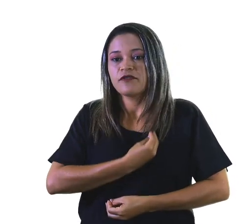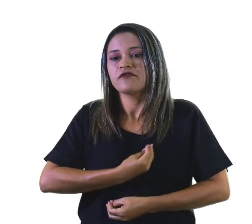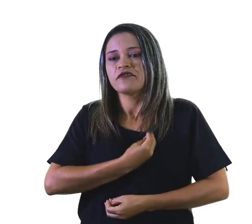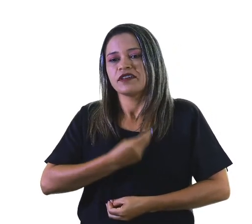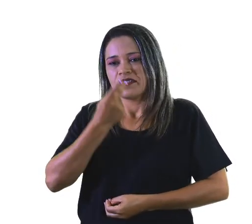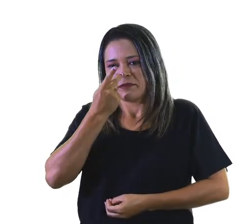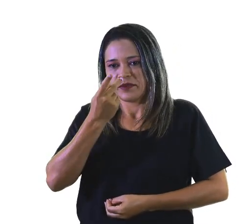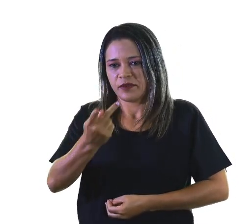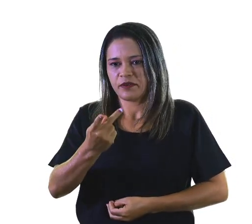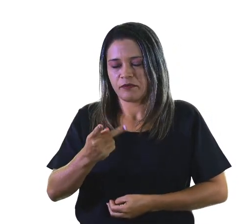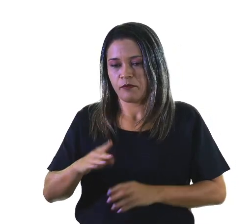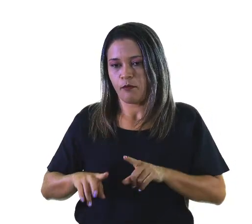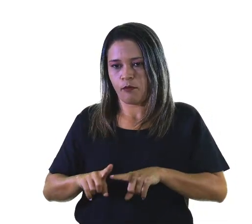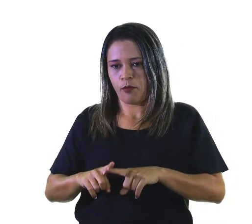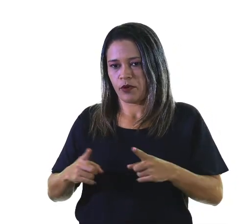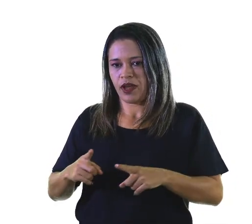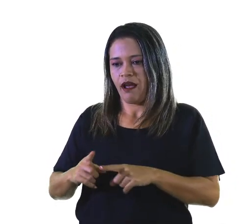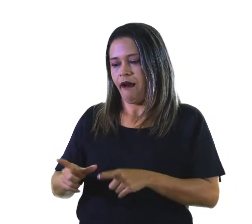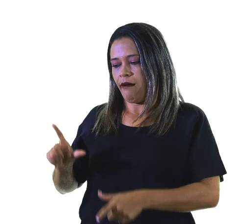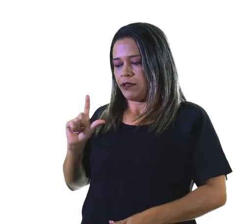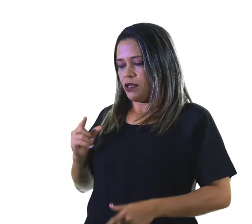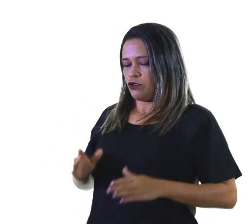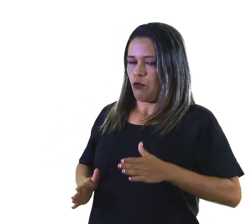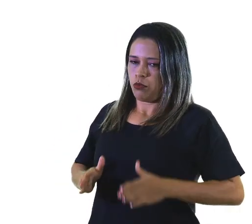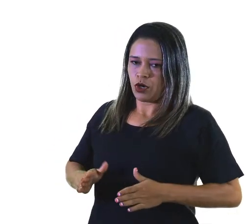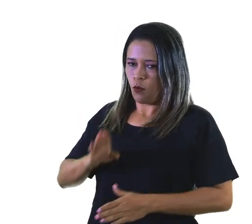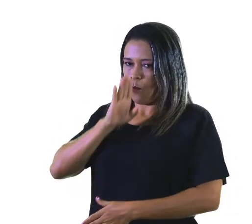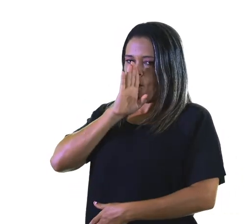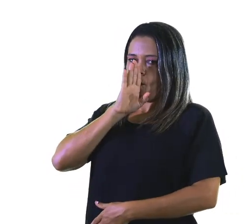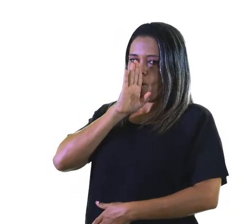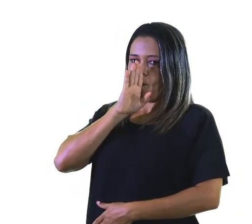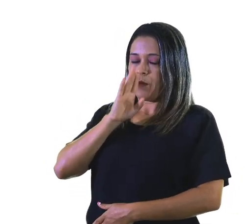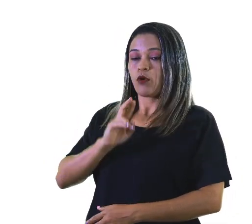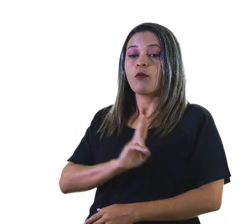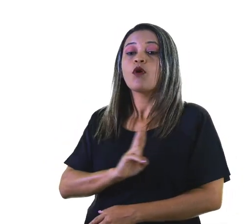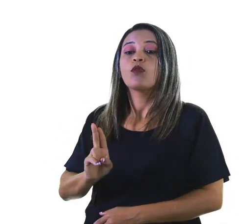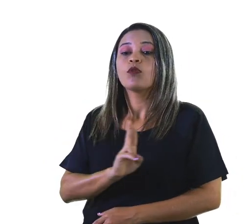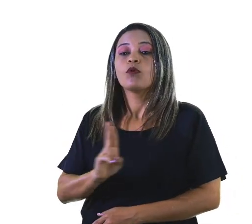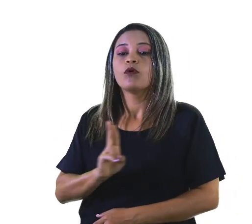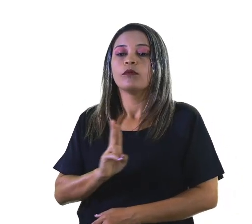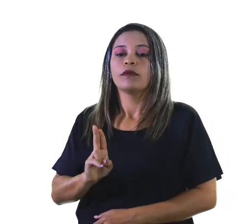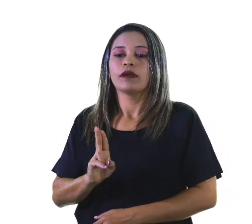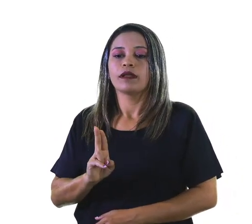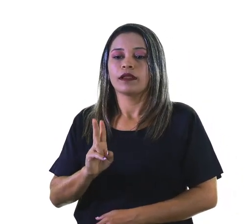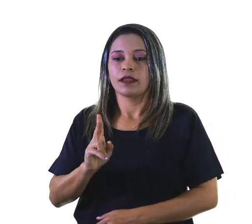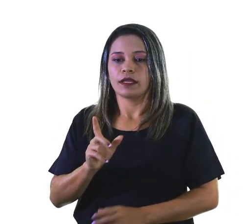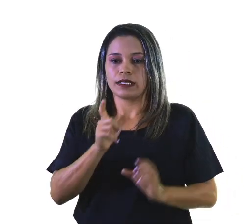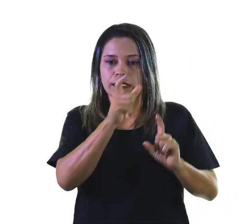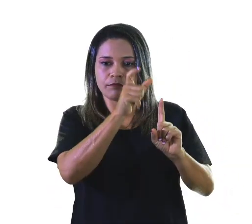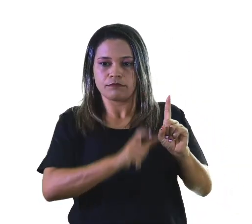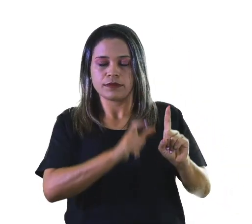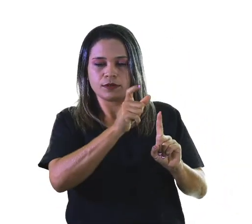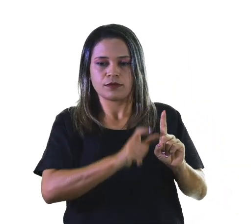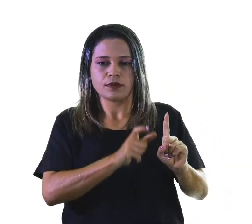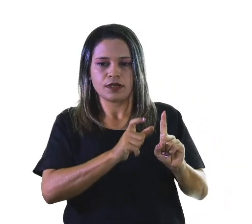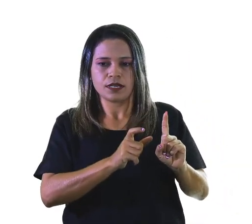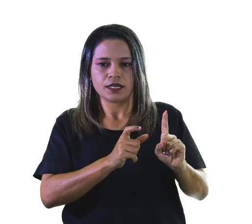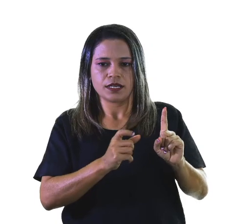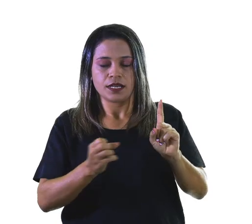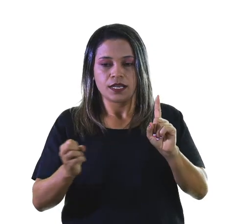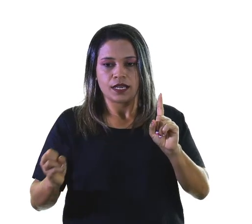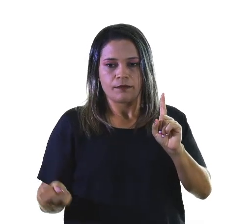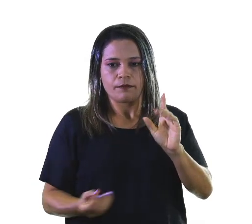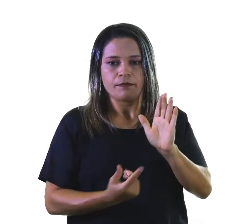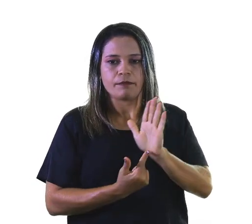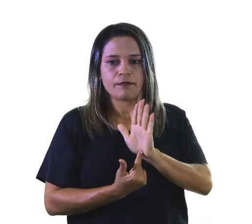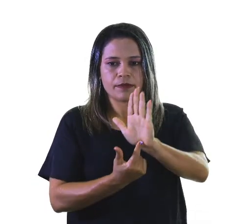Porque até então ele era só um boneco de madeira. E como é o nome dessa personagem que apareceu ali